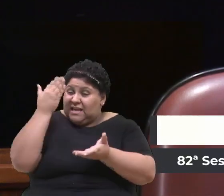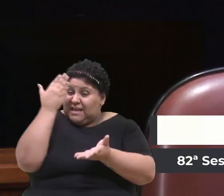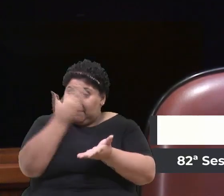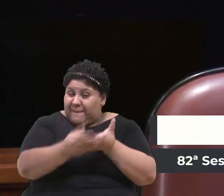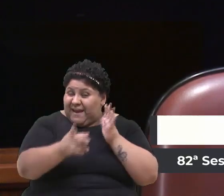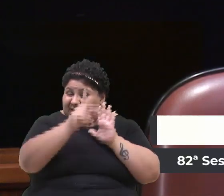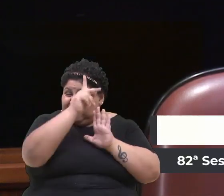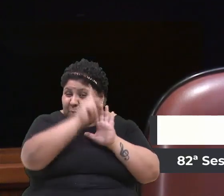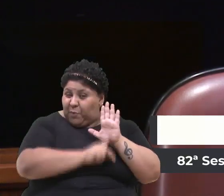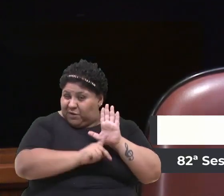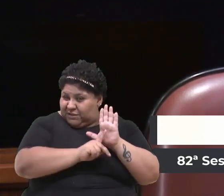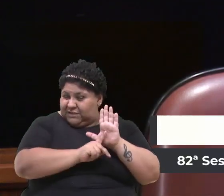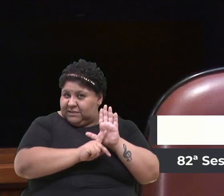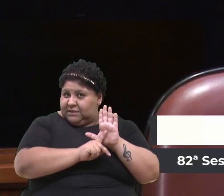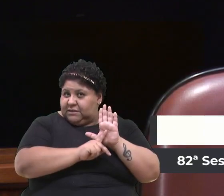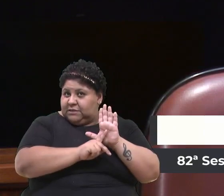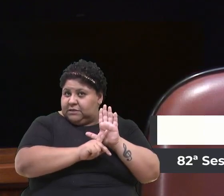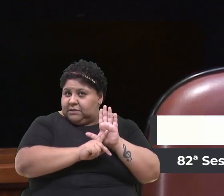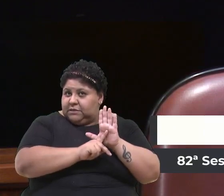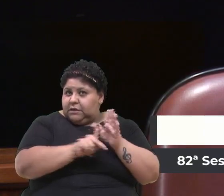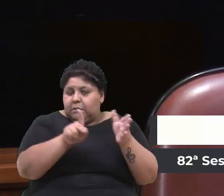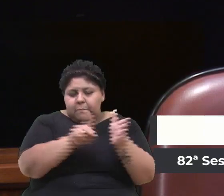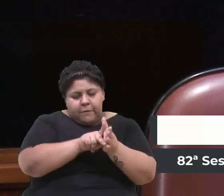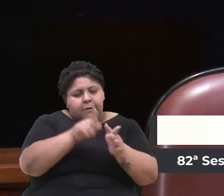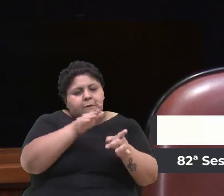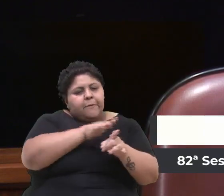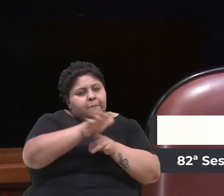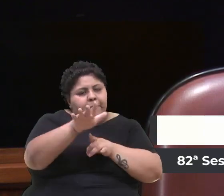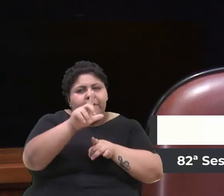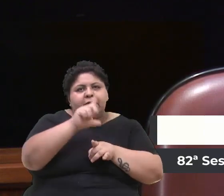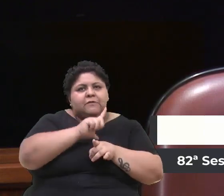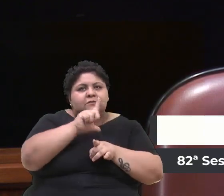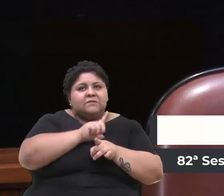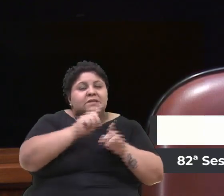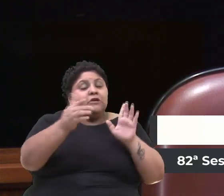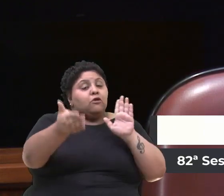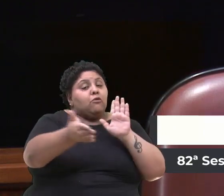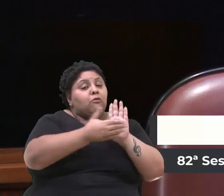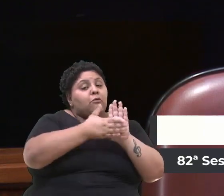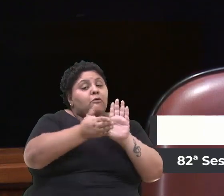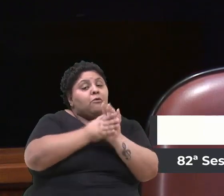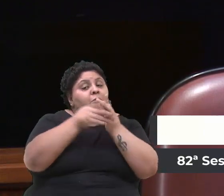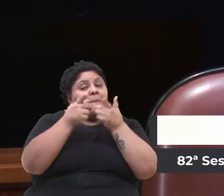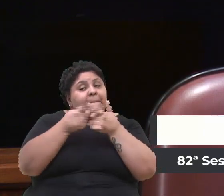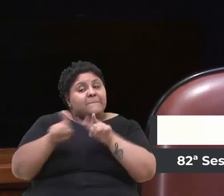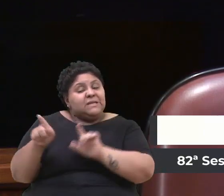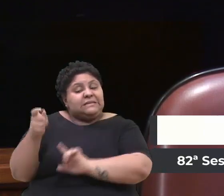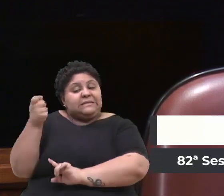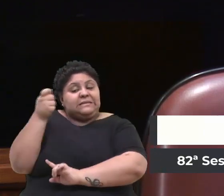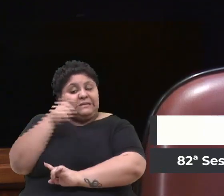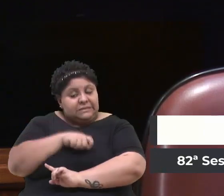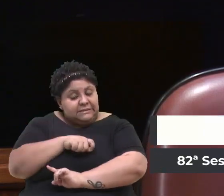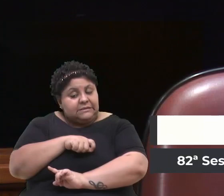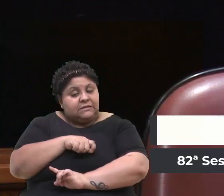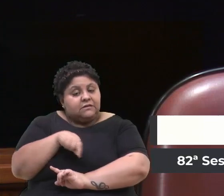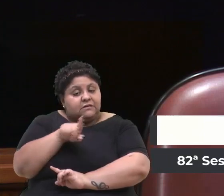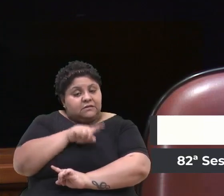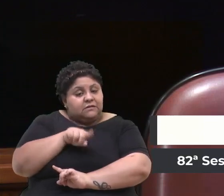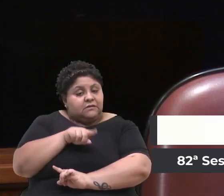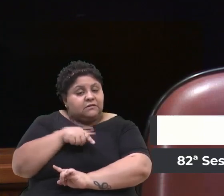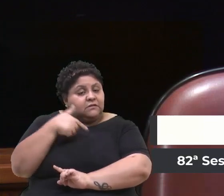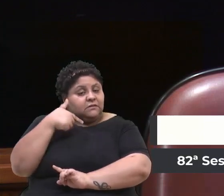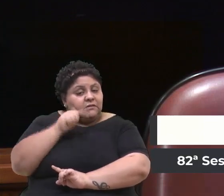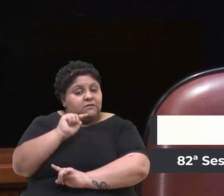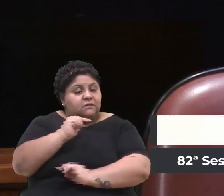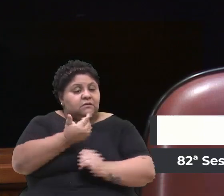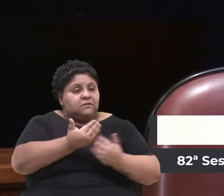próprias emendas parlamentares, se não tem o plano, mas é necessário que a gente consiga analisar